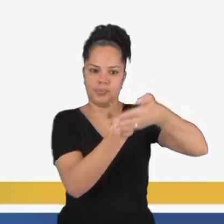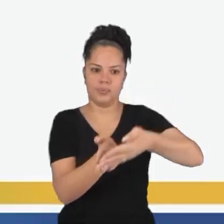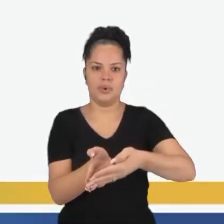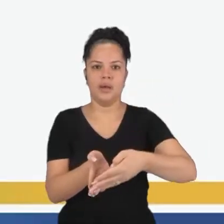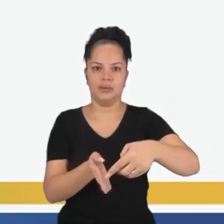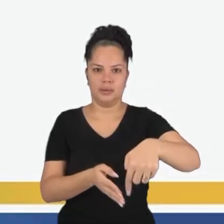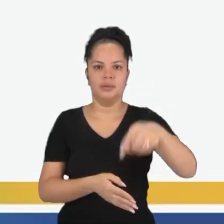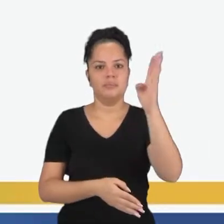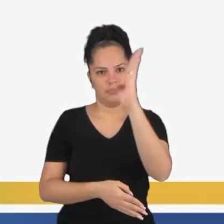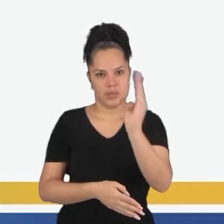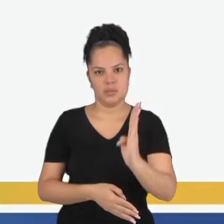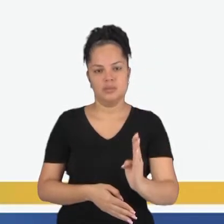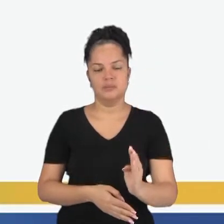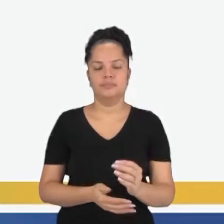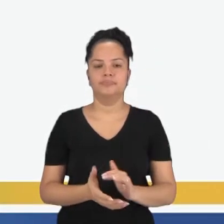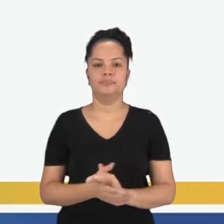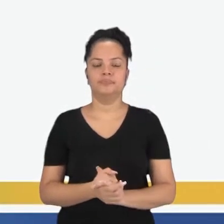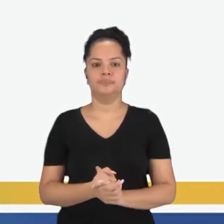telinha.